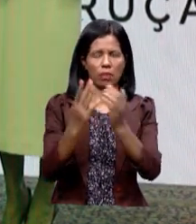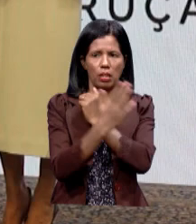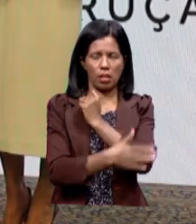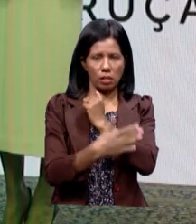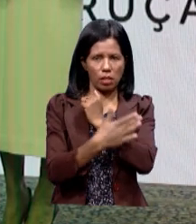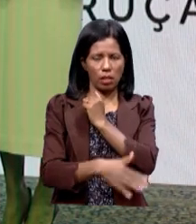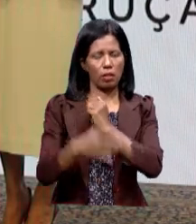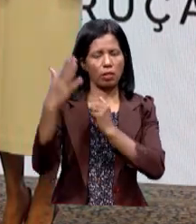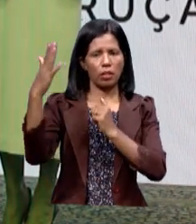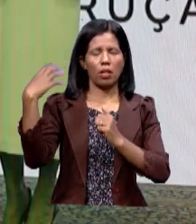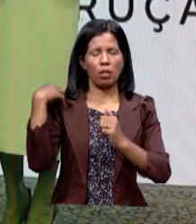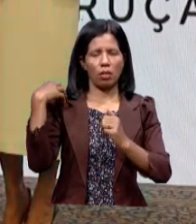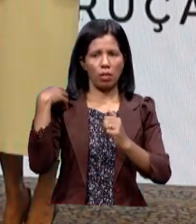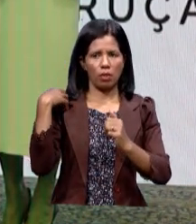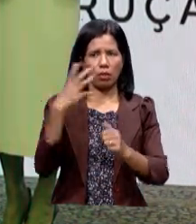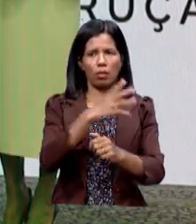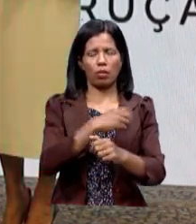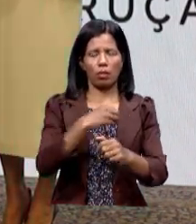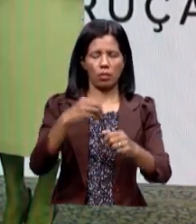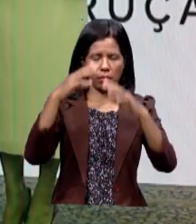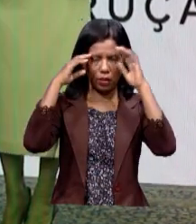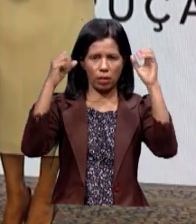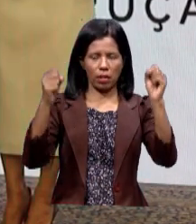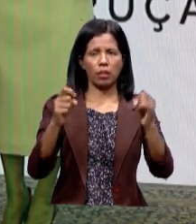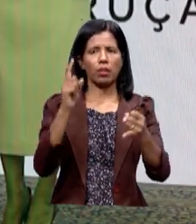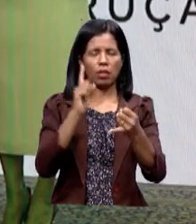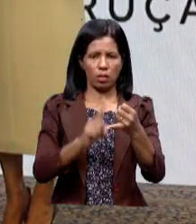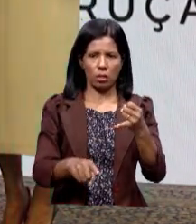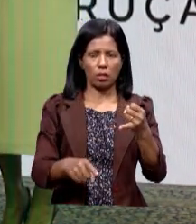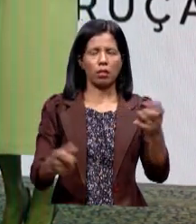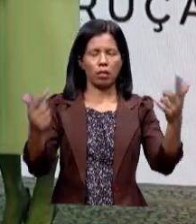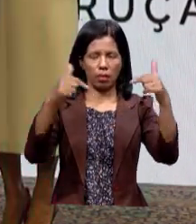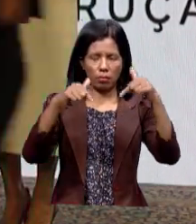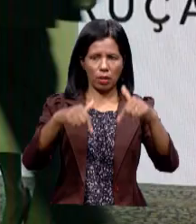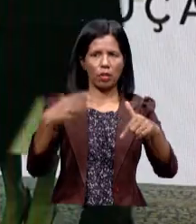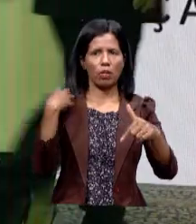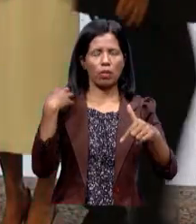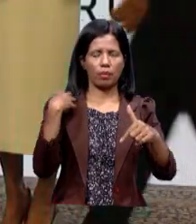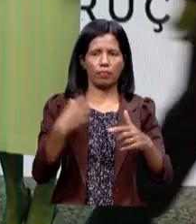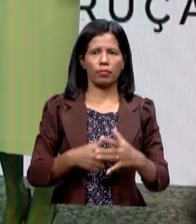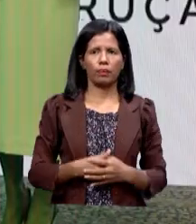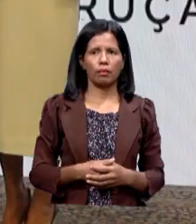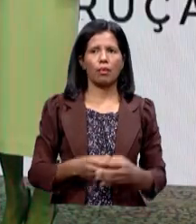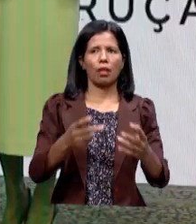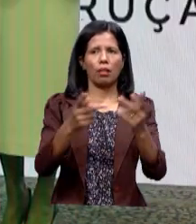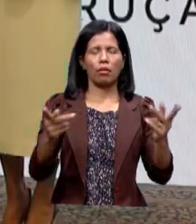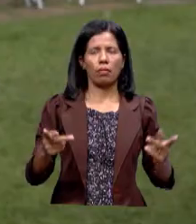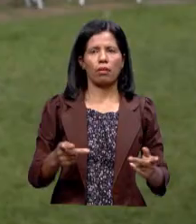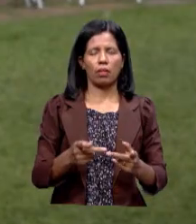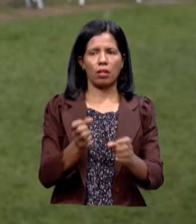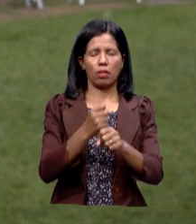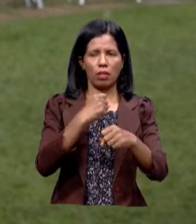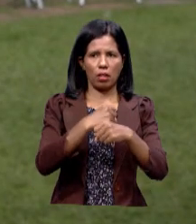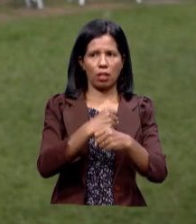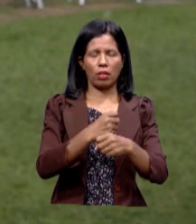iha Palácio Planalto e kusliu se mai iha Palácio Itamaraty. Fatin be amhalo reportagem